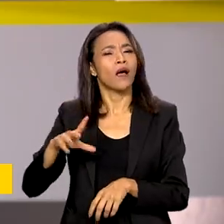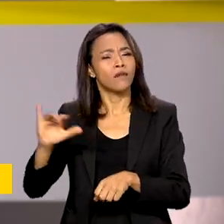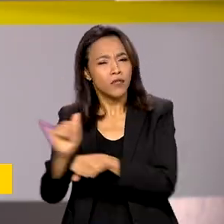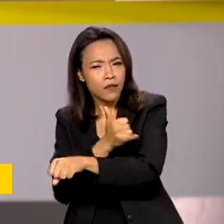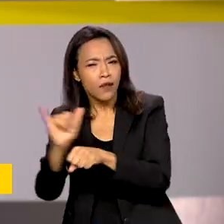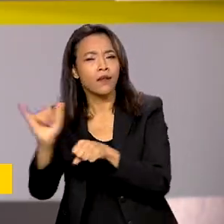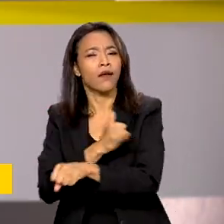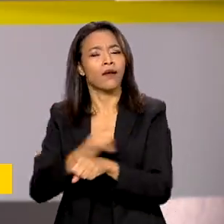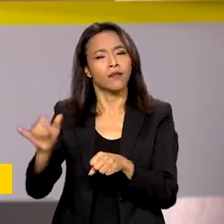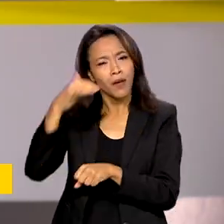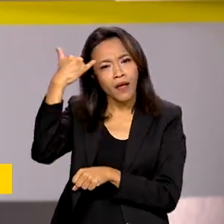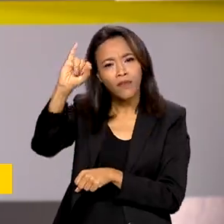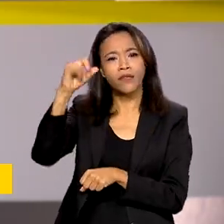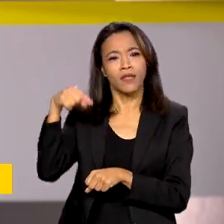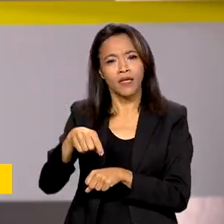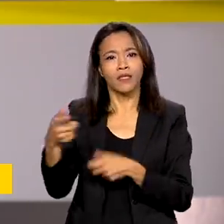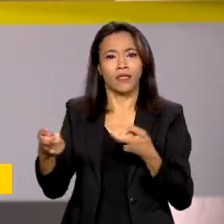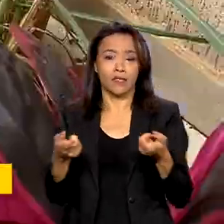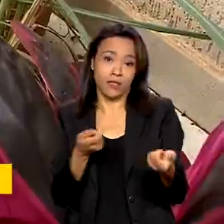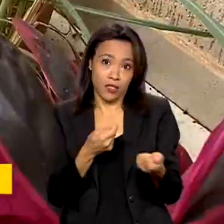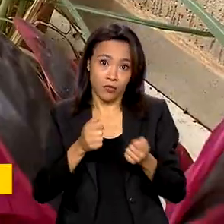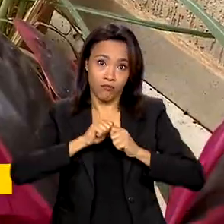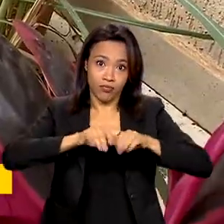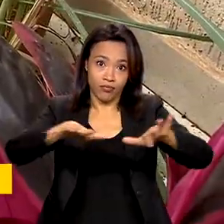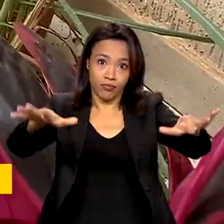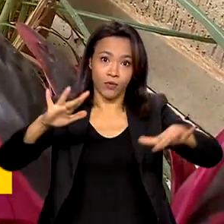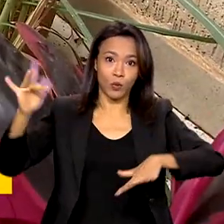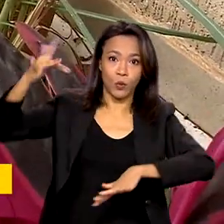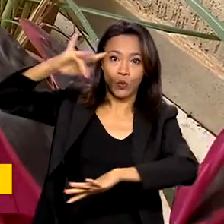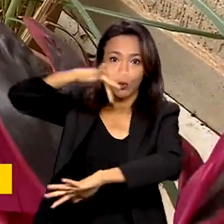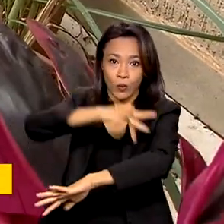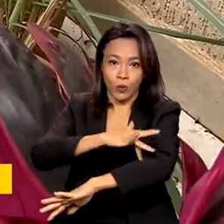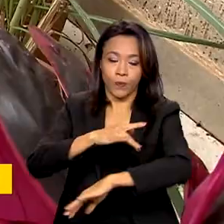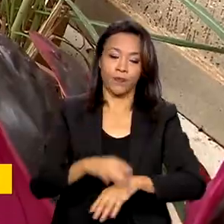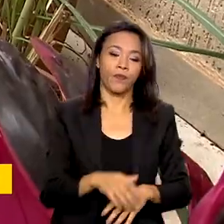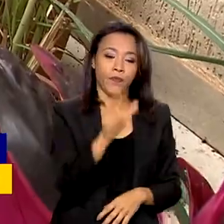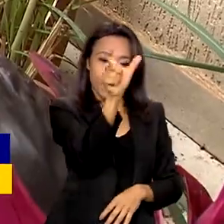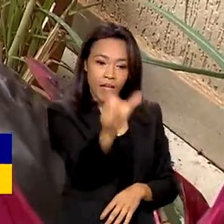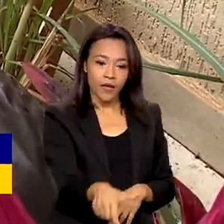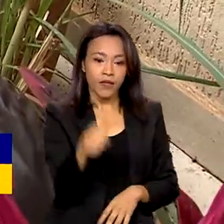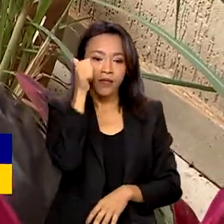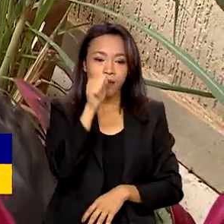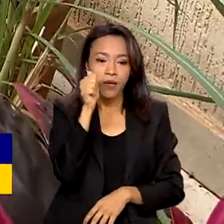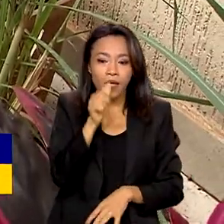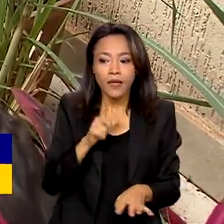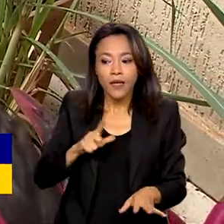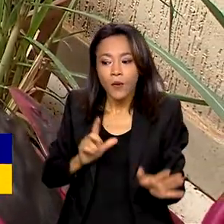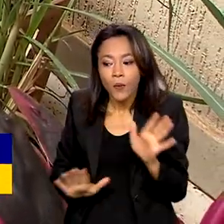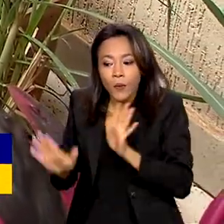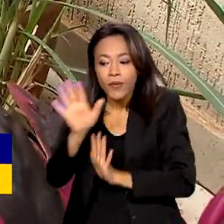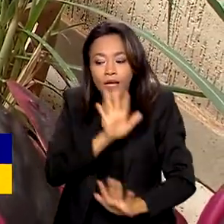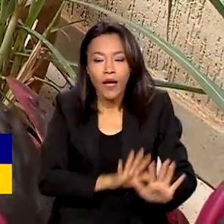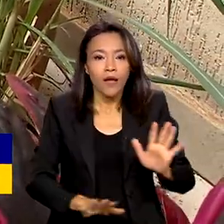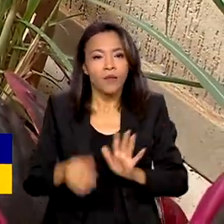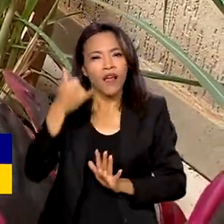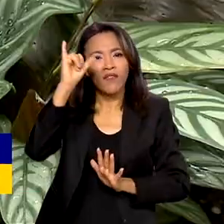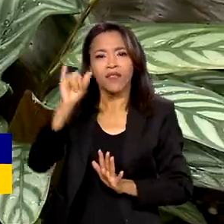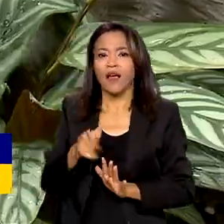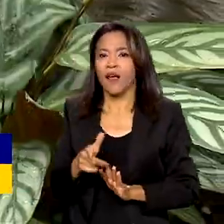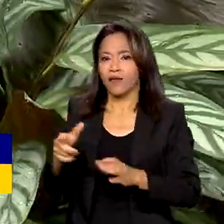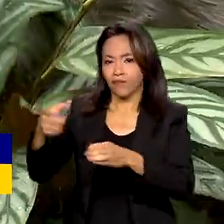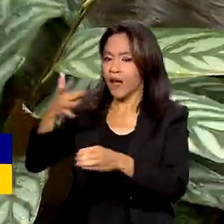controle do mosquito aedes aegypti Keila toma todos os cuidados para não deixar a água parada e